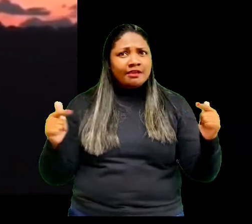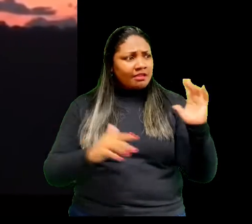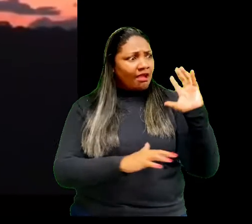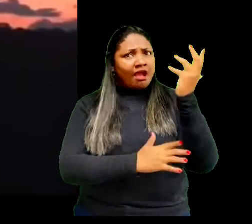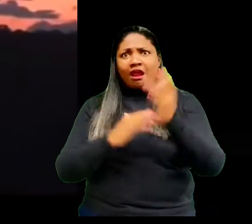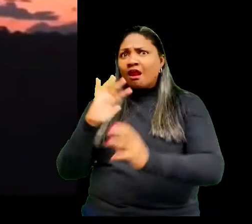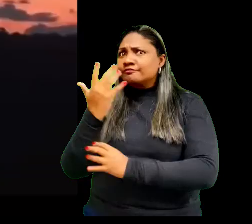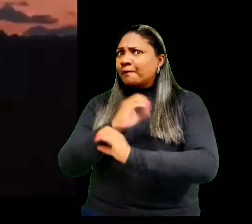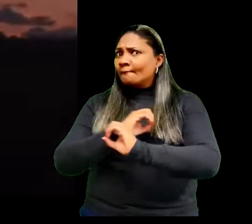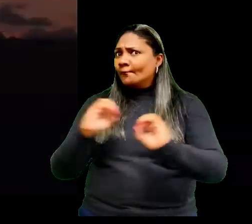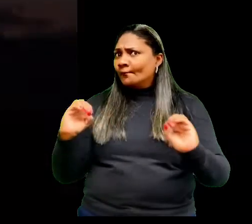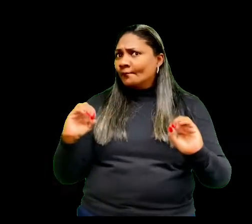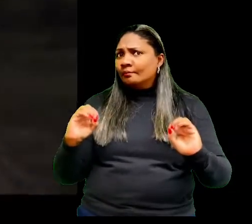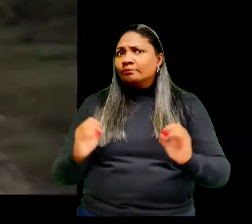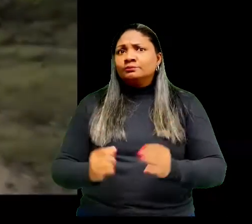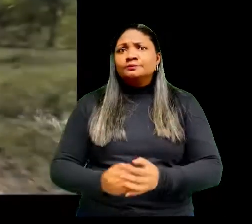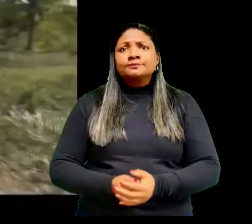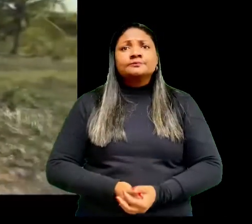esses arvoredos.